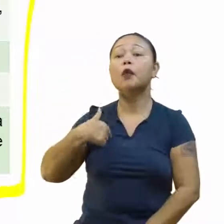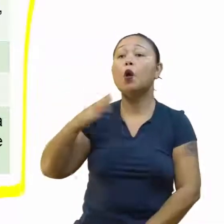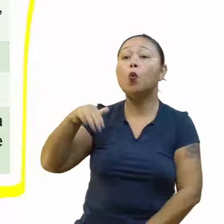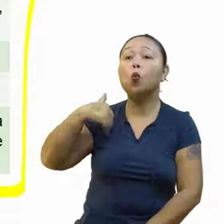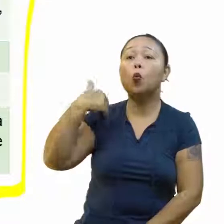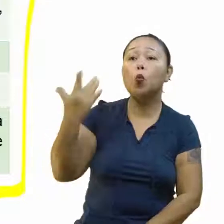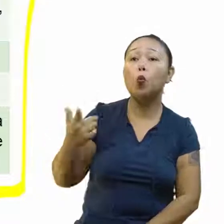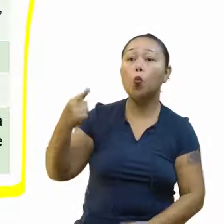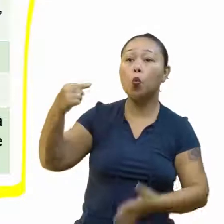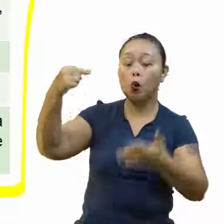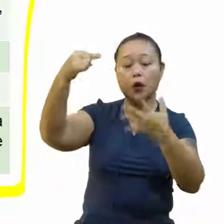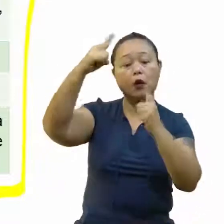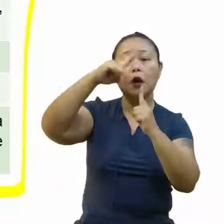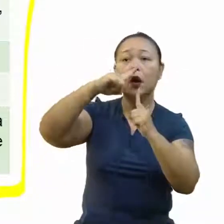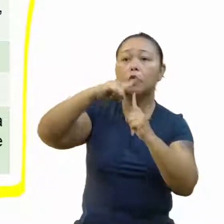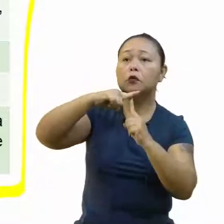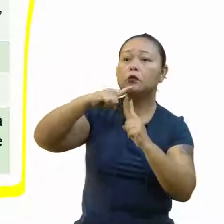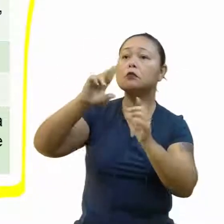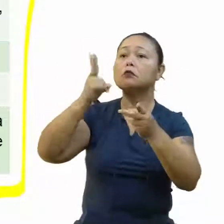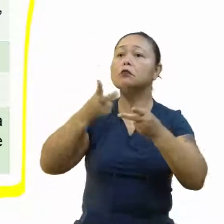de cânceres,